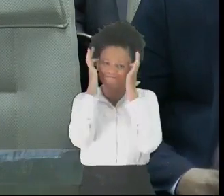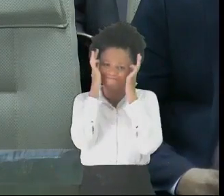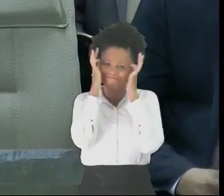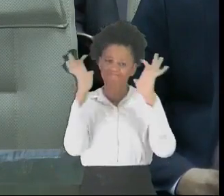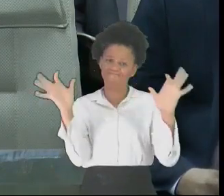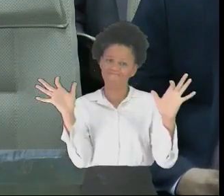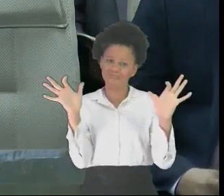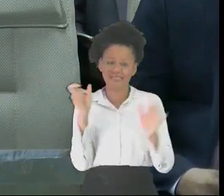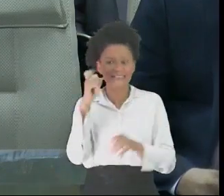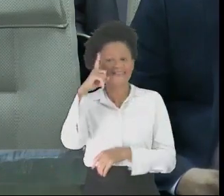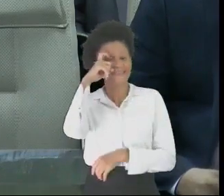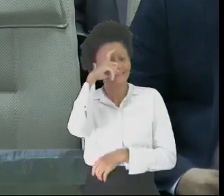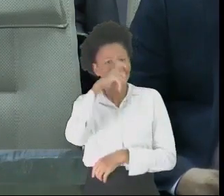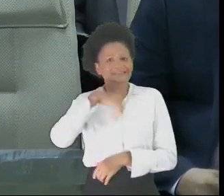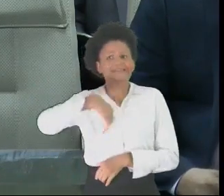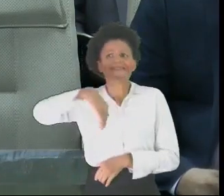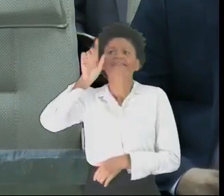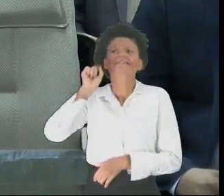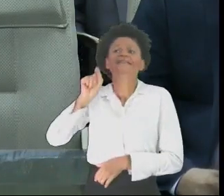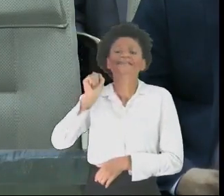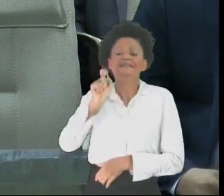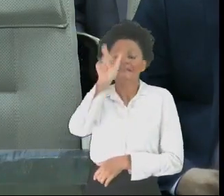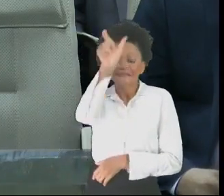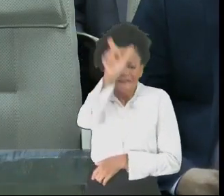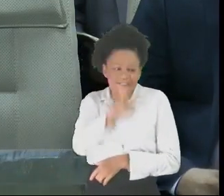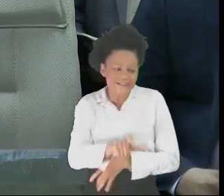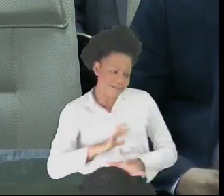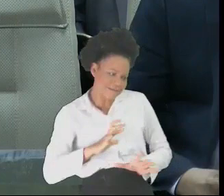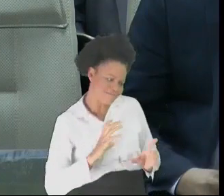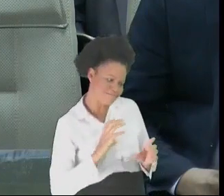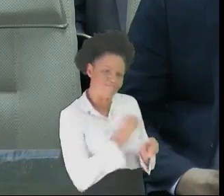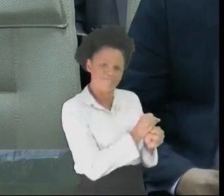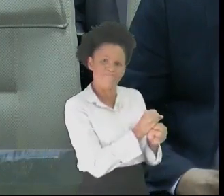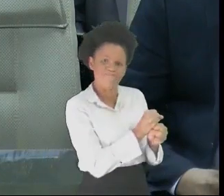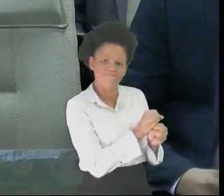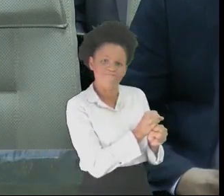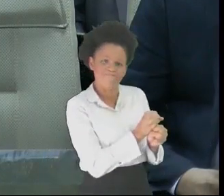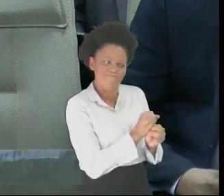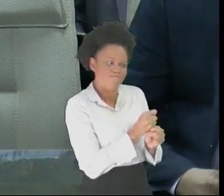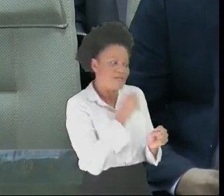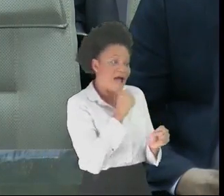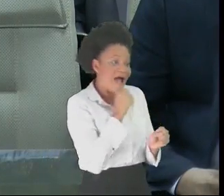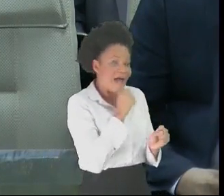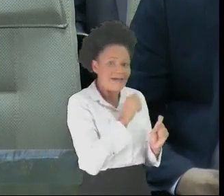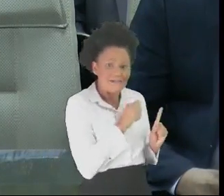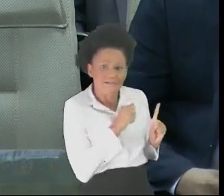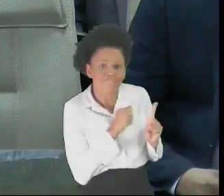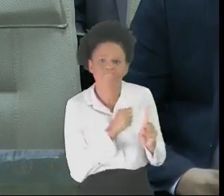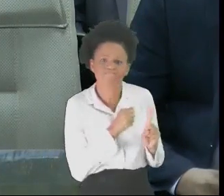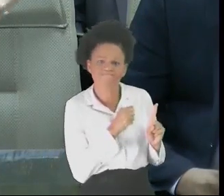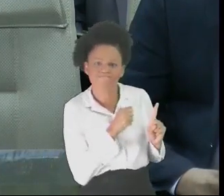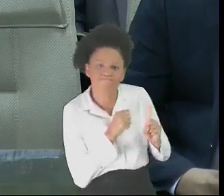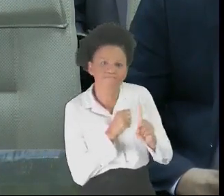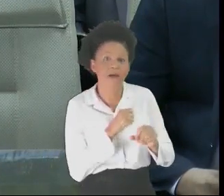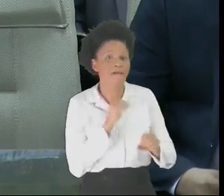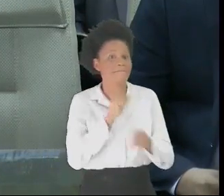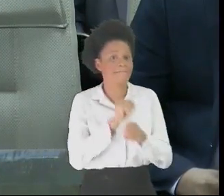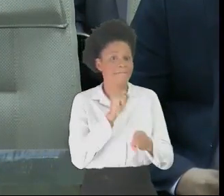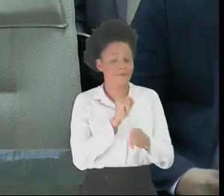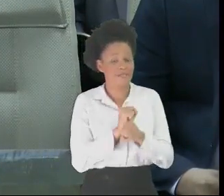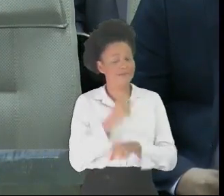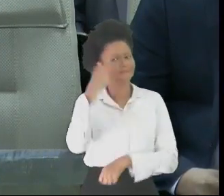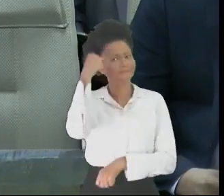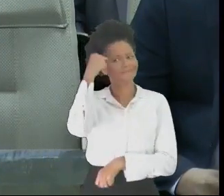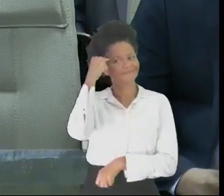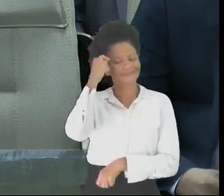difícil de saber, quem seria esse que estava impedindo a manifestação do anticristo, porque eles esperavam que fosse o Império